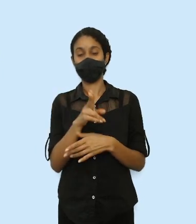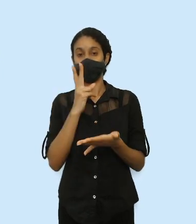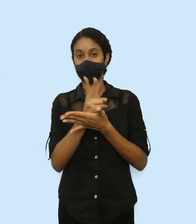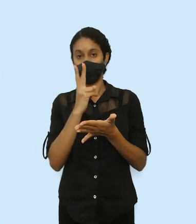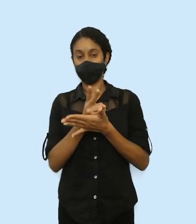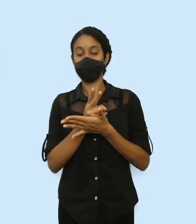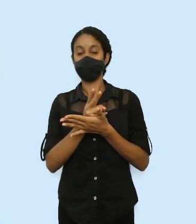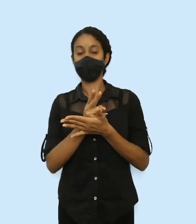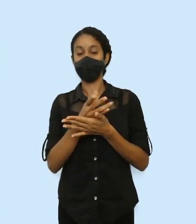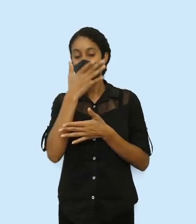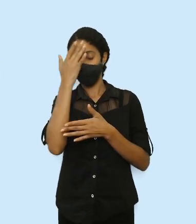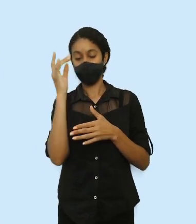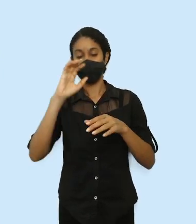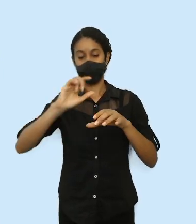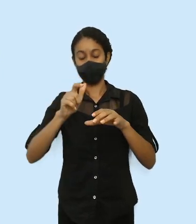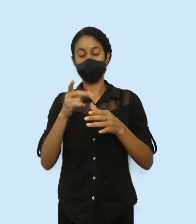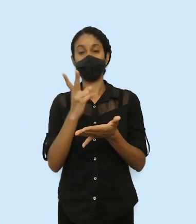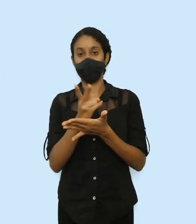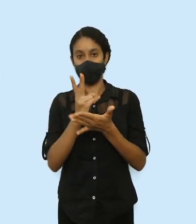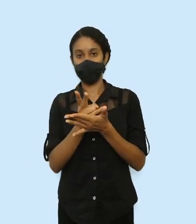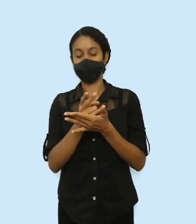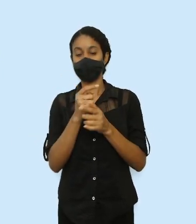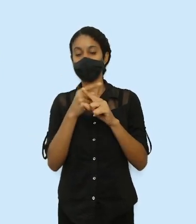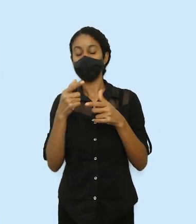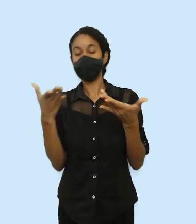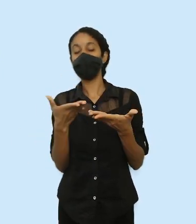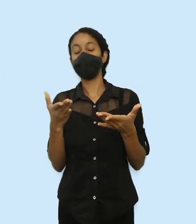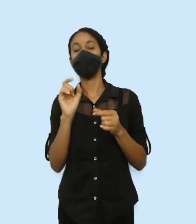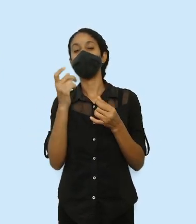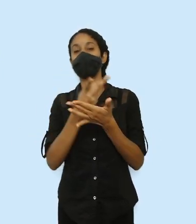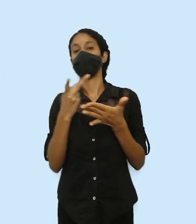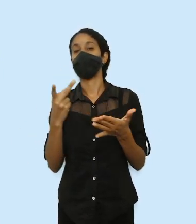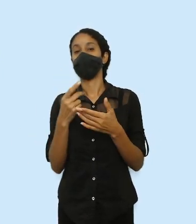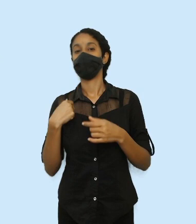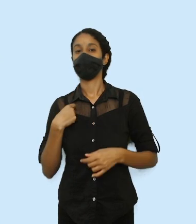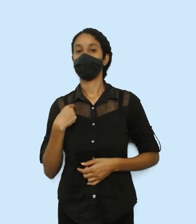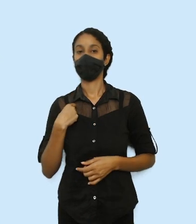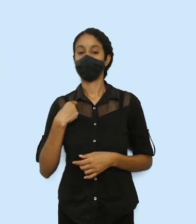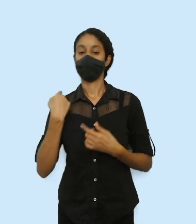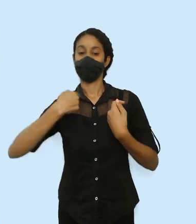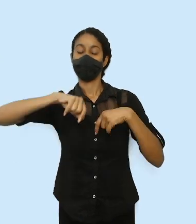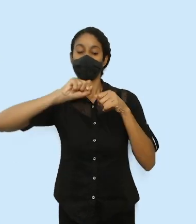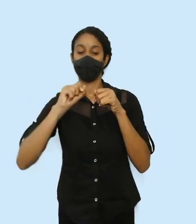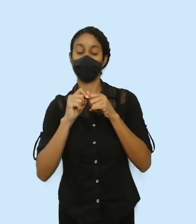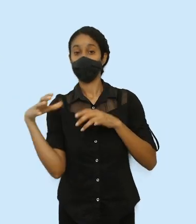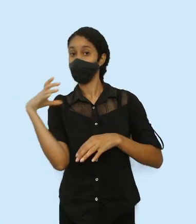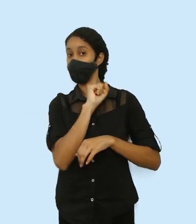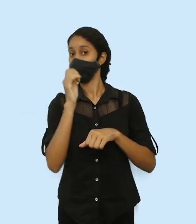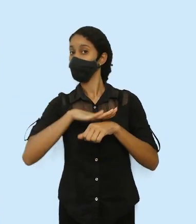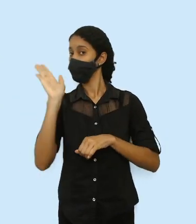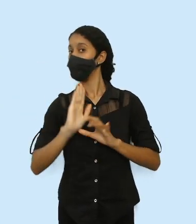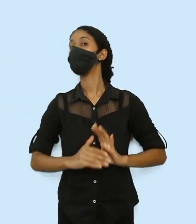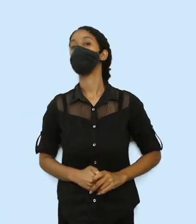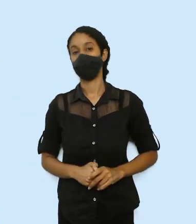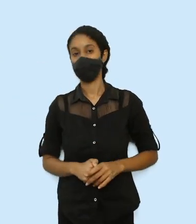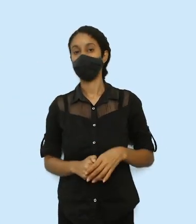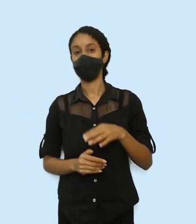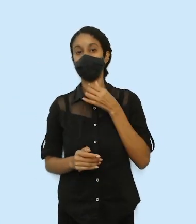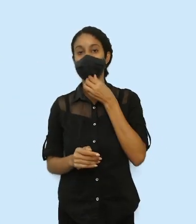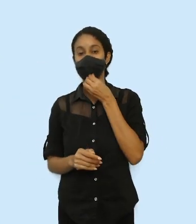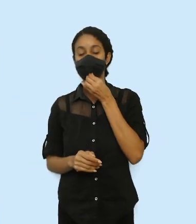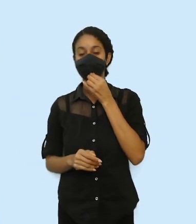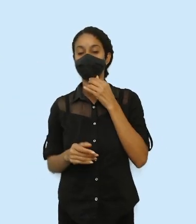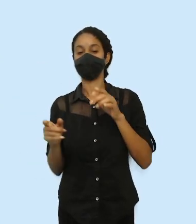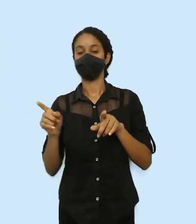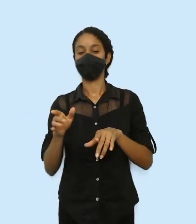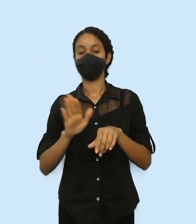eu continuo colocando parafuso na placa. O que vai acontecer é que eu preciso acelerar esse processo de produção para que ele seja